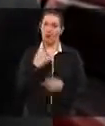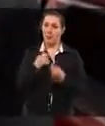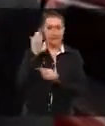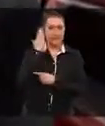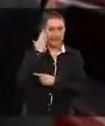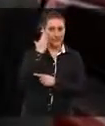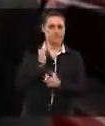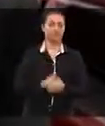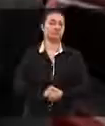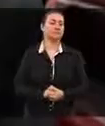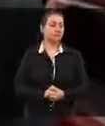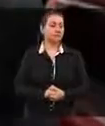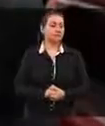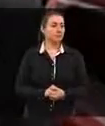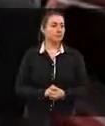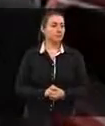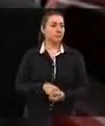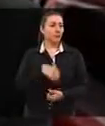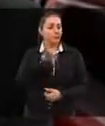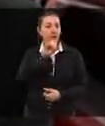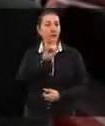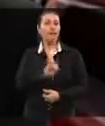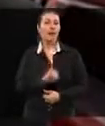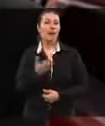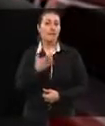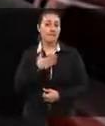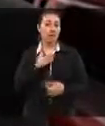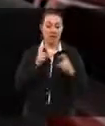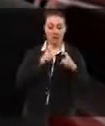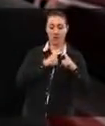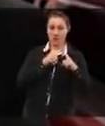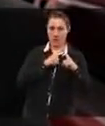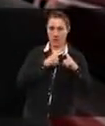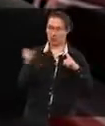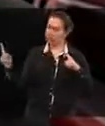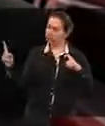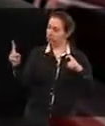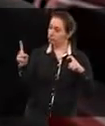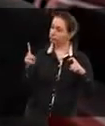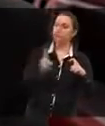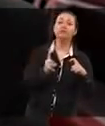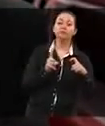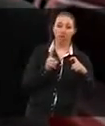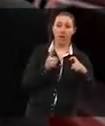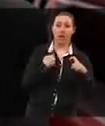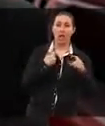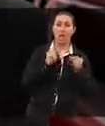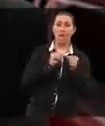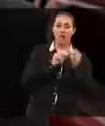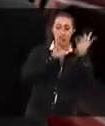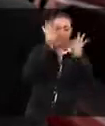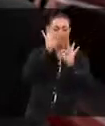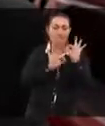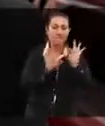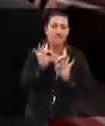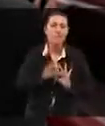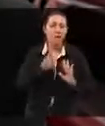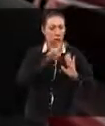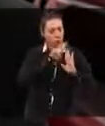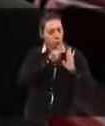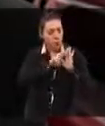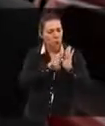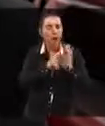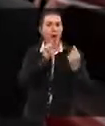né? Para a gente estar emagrecendo, quando um paciente vai ao meu consultório, por exemplo, e a gente faz um